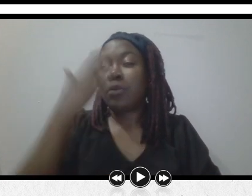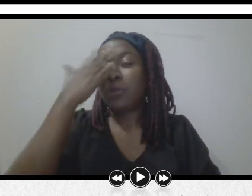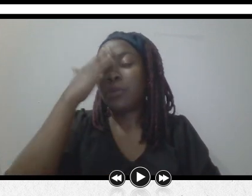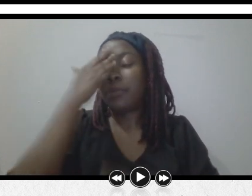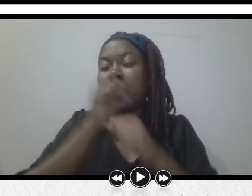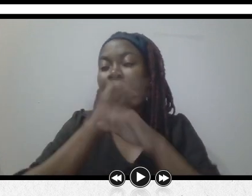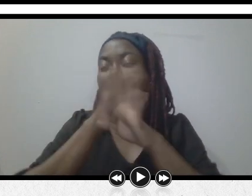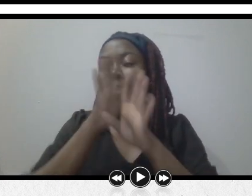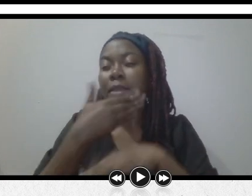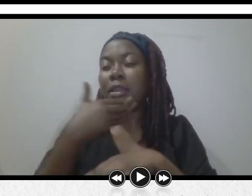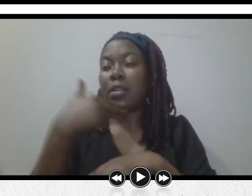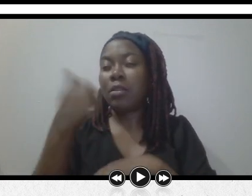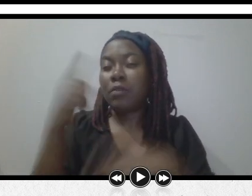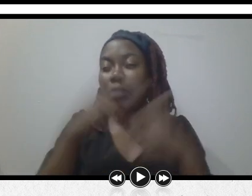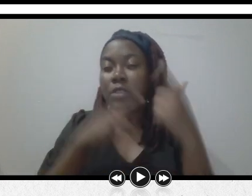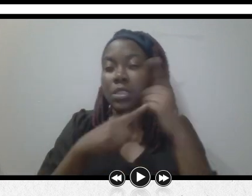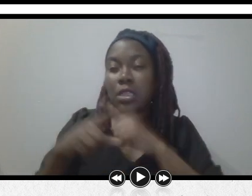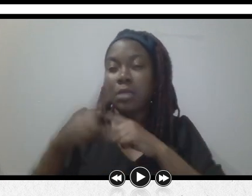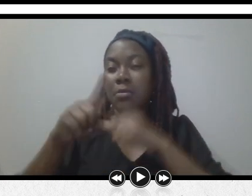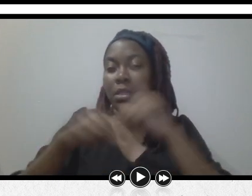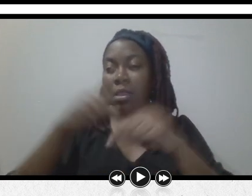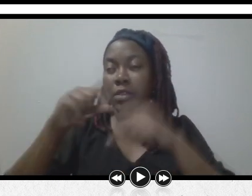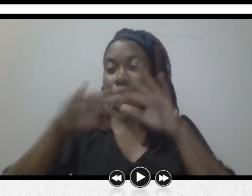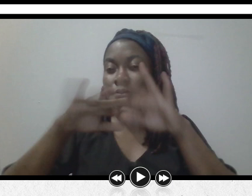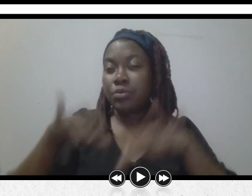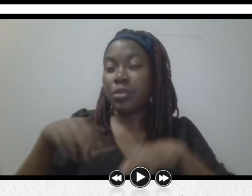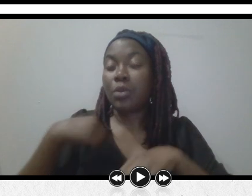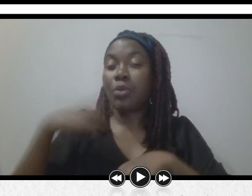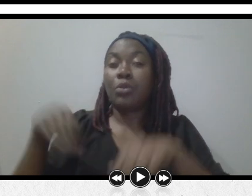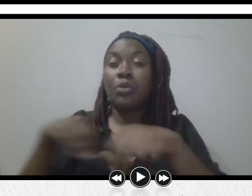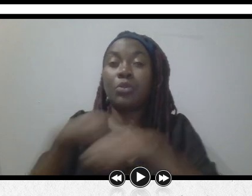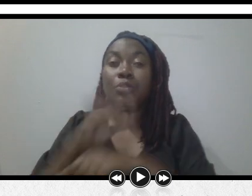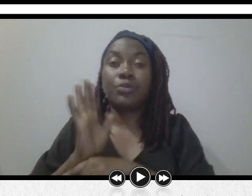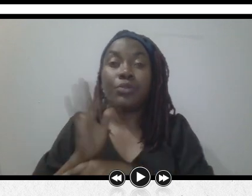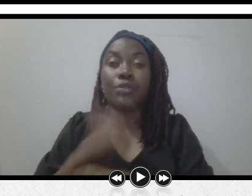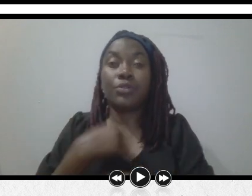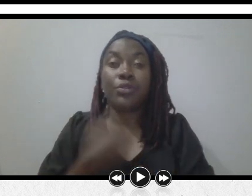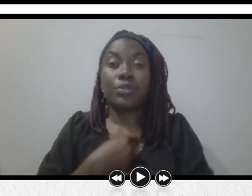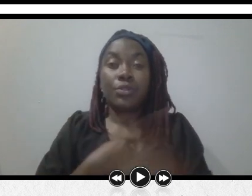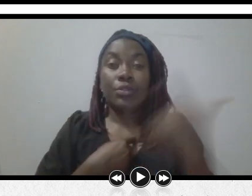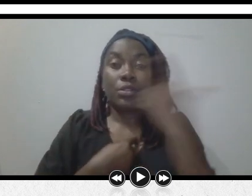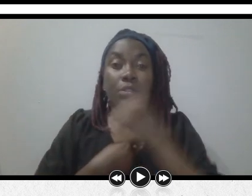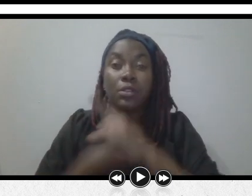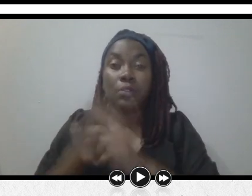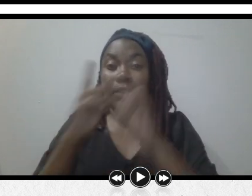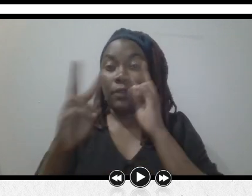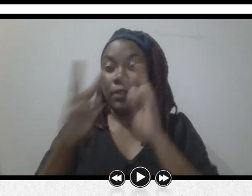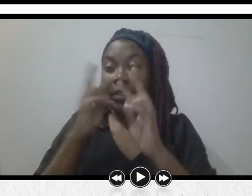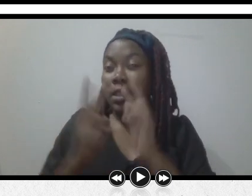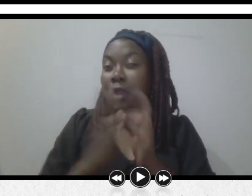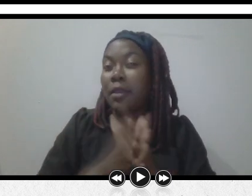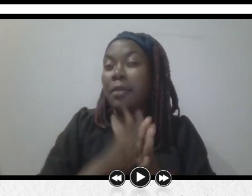E para a gente compreender melhor o funcionamento de uma unidade de triagem mecanizada, eu trouxe aqui um vídeo onde a gente